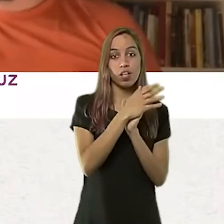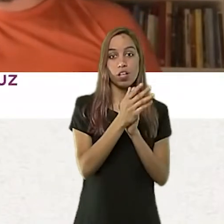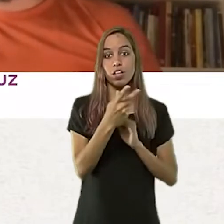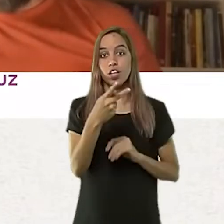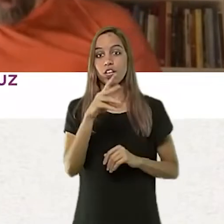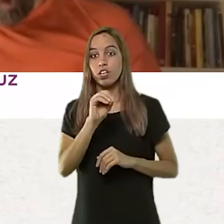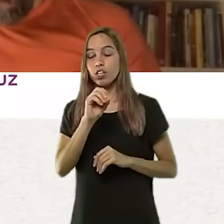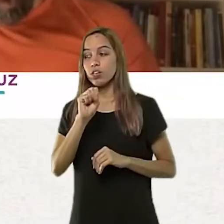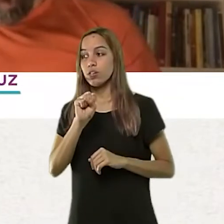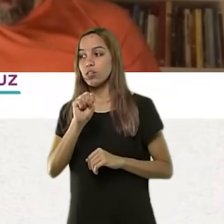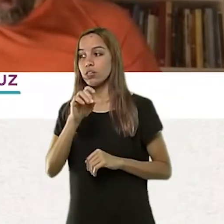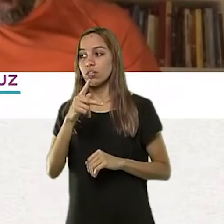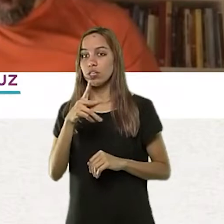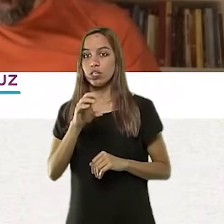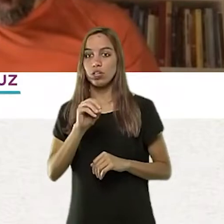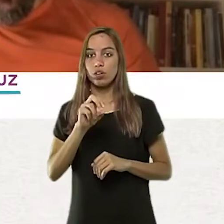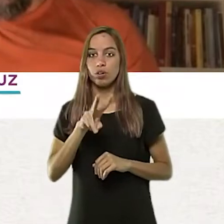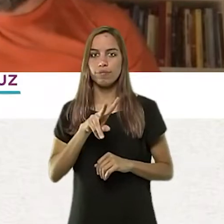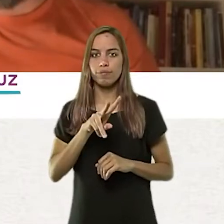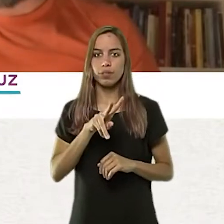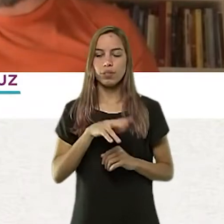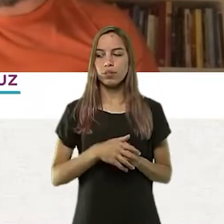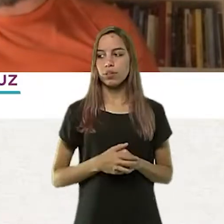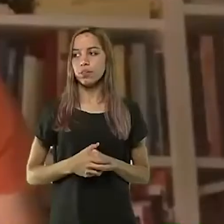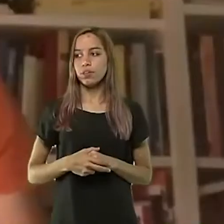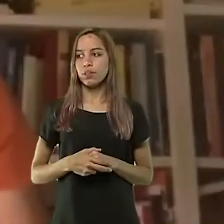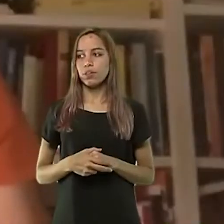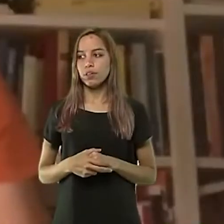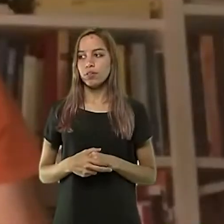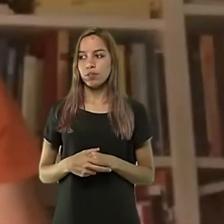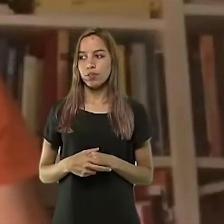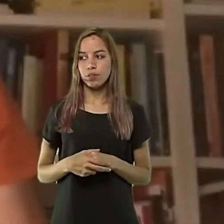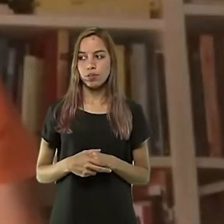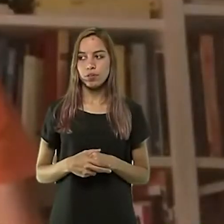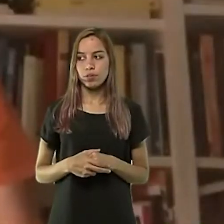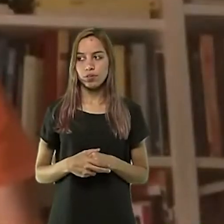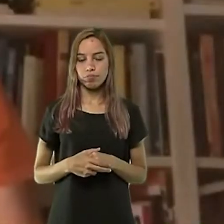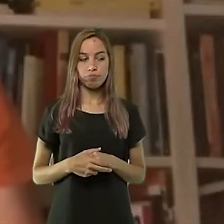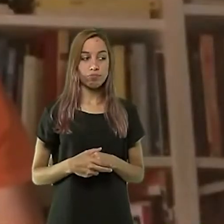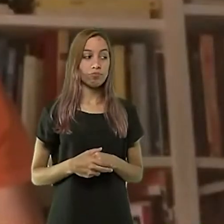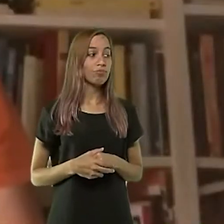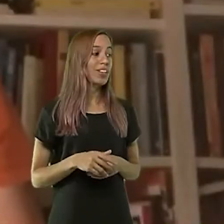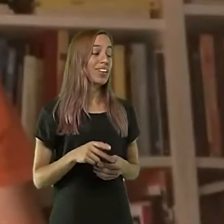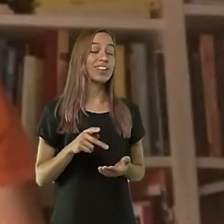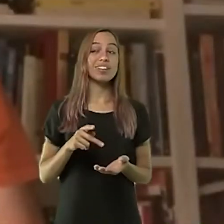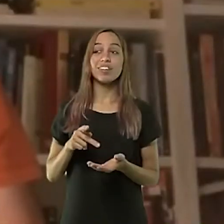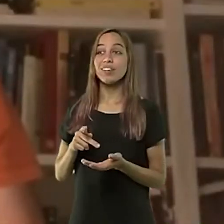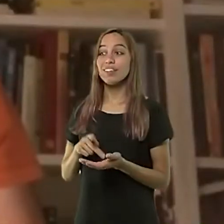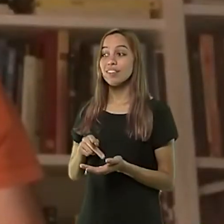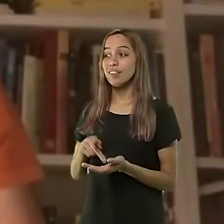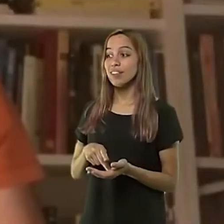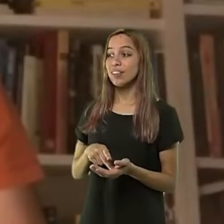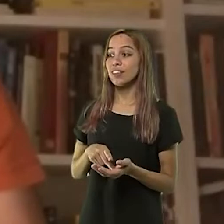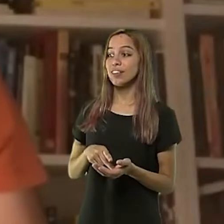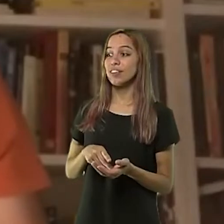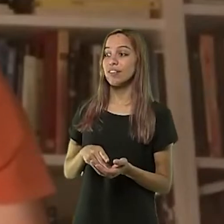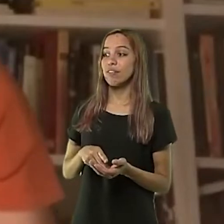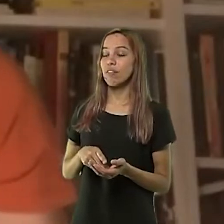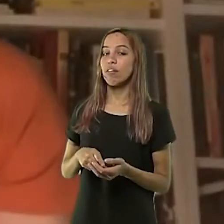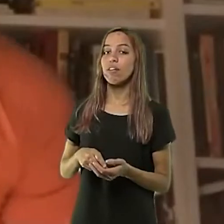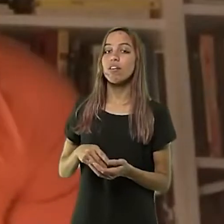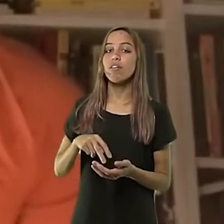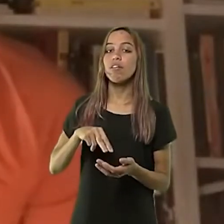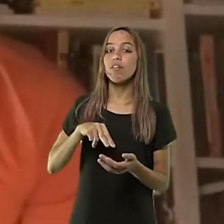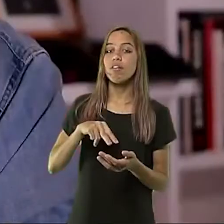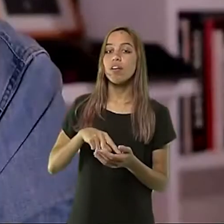Isso. Dei uma saída e esqueci. A boneca Kokoschka tem que ver com um pintor austríaco.